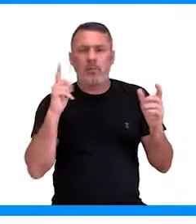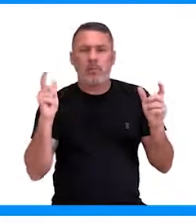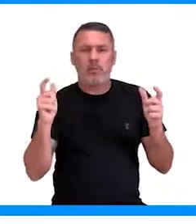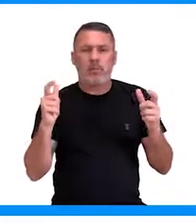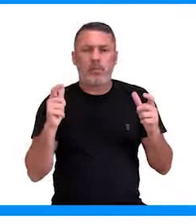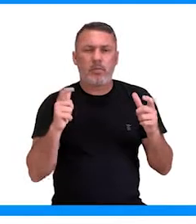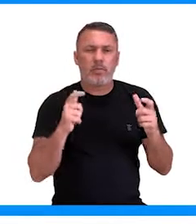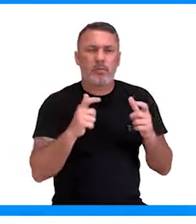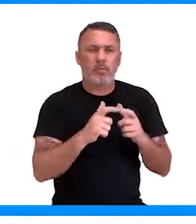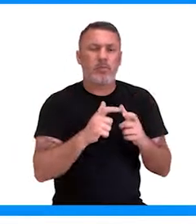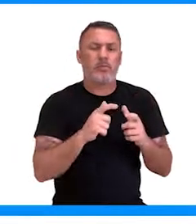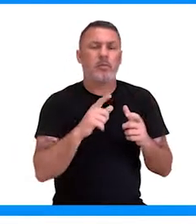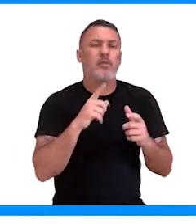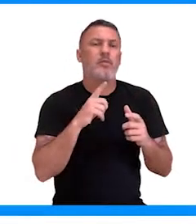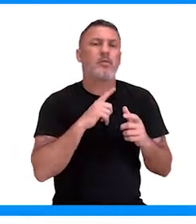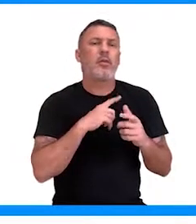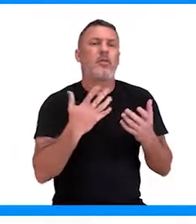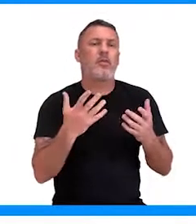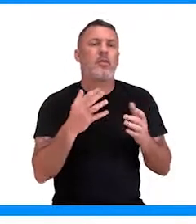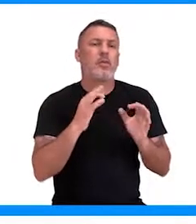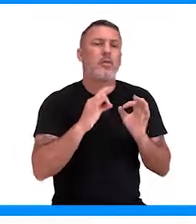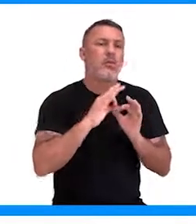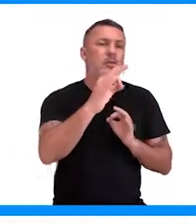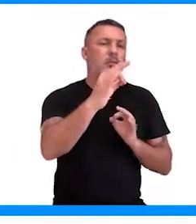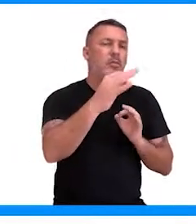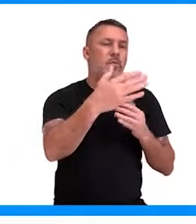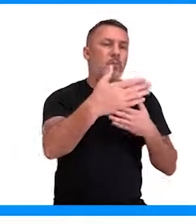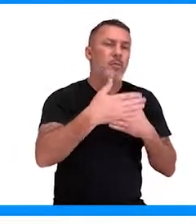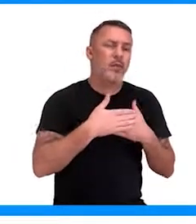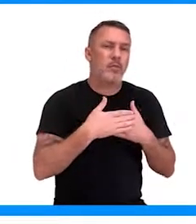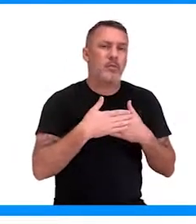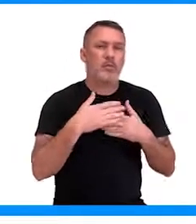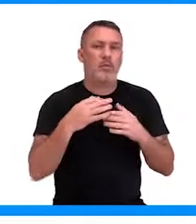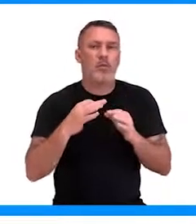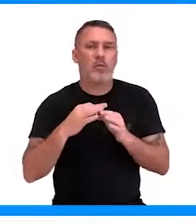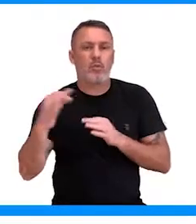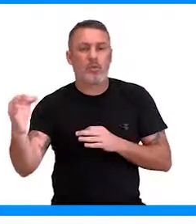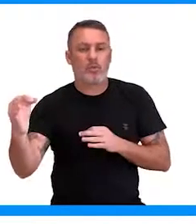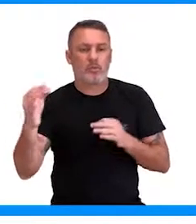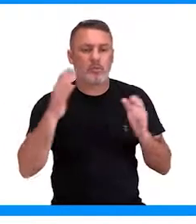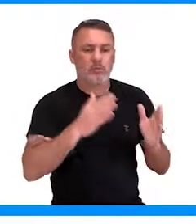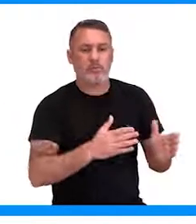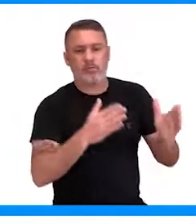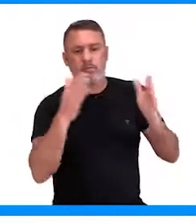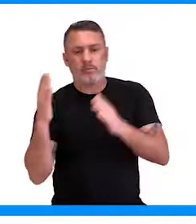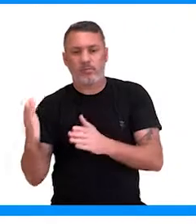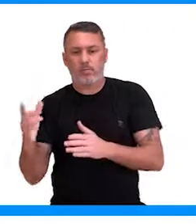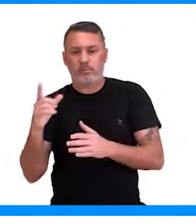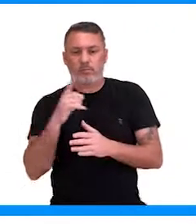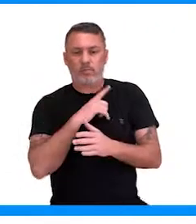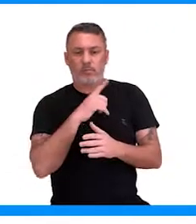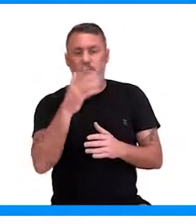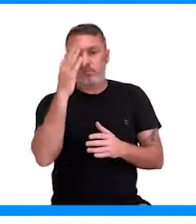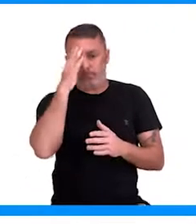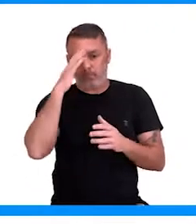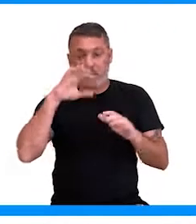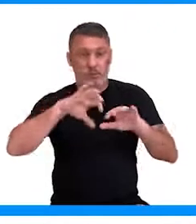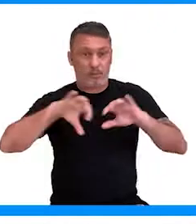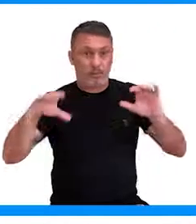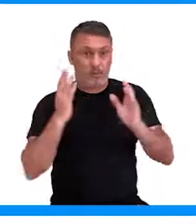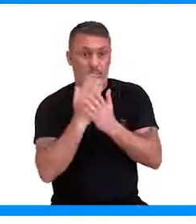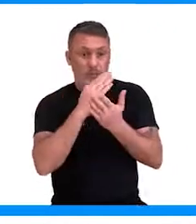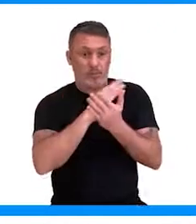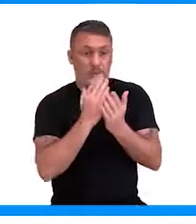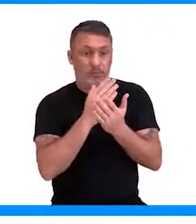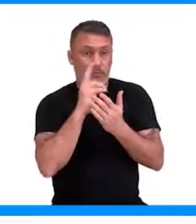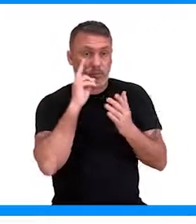está coçando, usa o cosseno. Quem está longe, seno. Depois da decomposição vetorial,